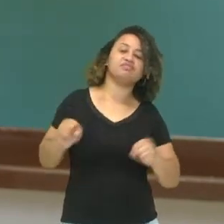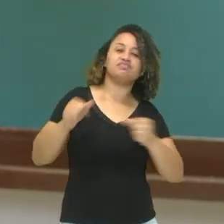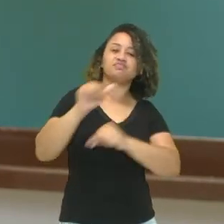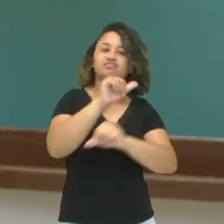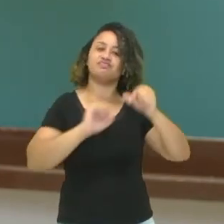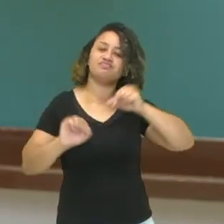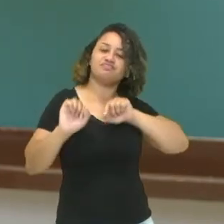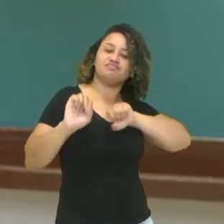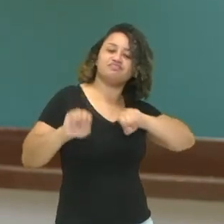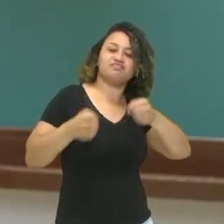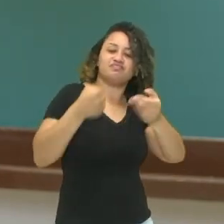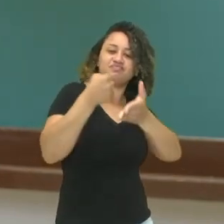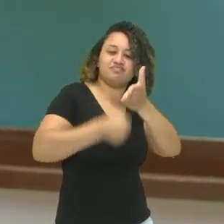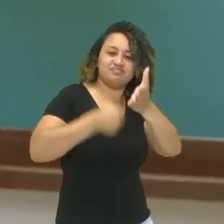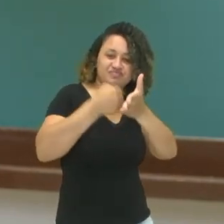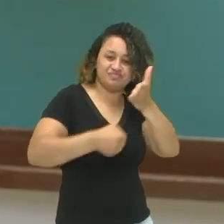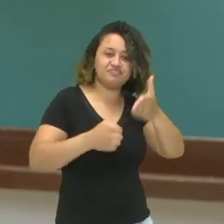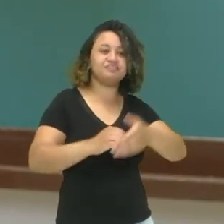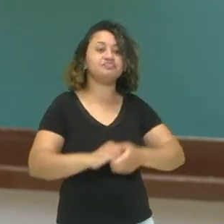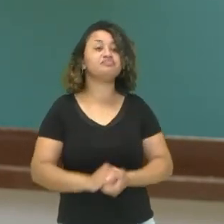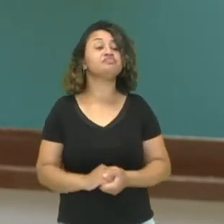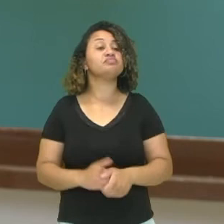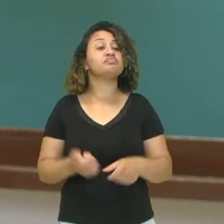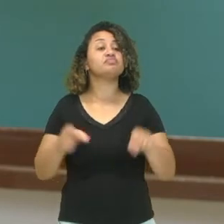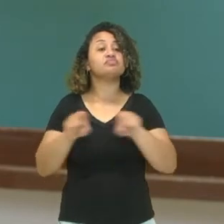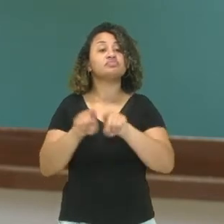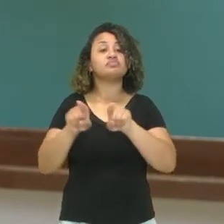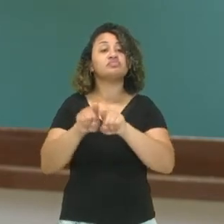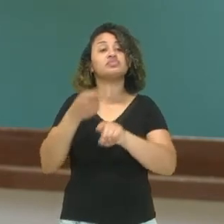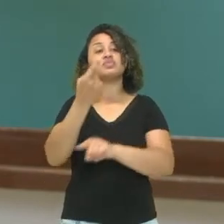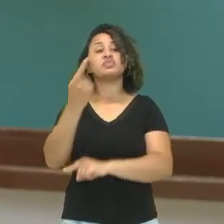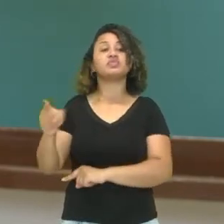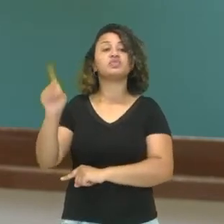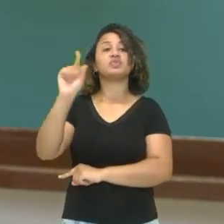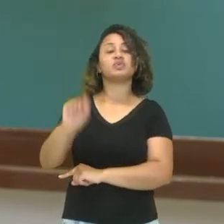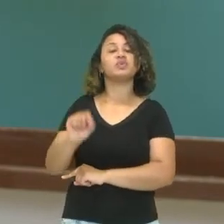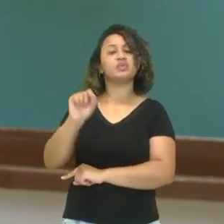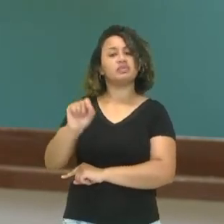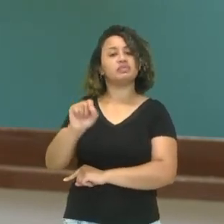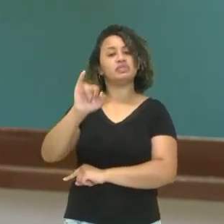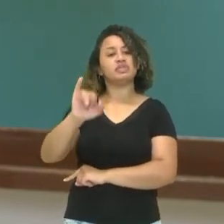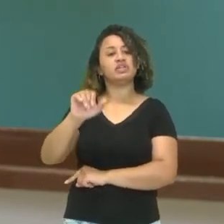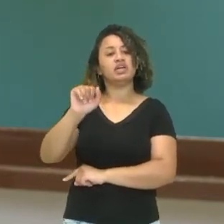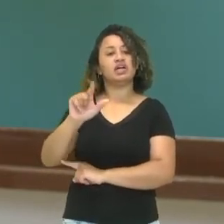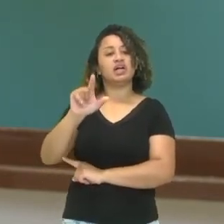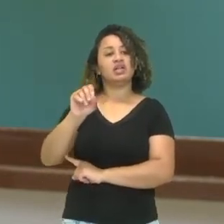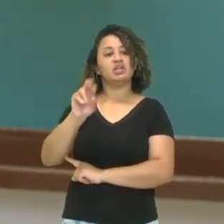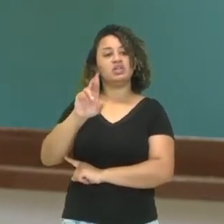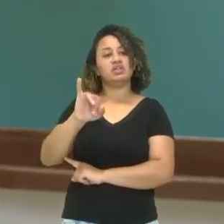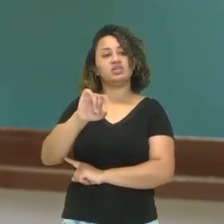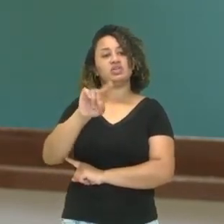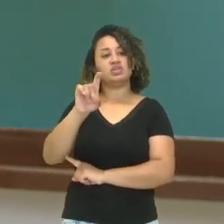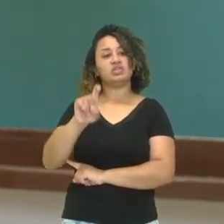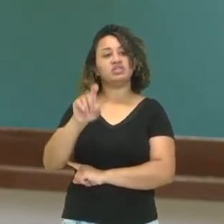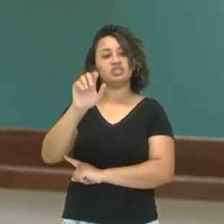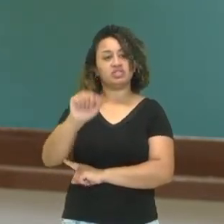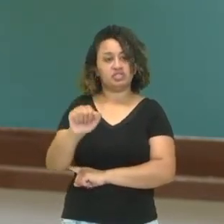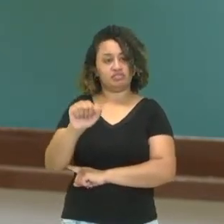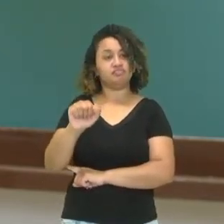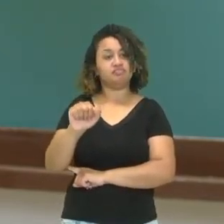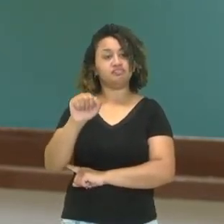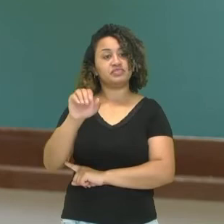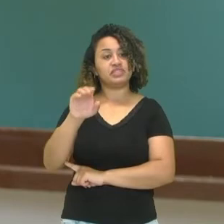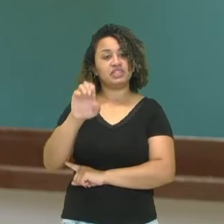guerreiras. Também vamos falar aqui de uma outra Ialorixá, a Mãe Cecília Soares. A Mãe